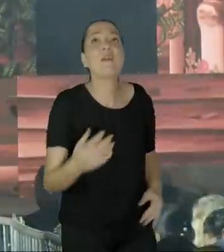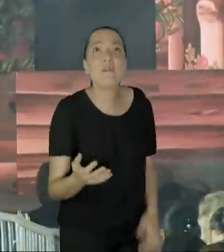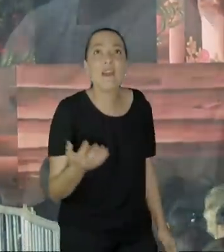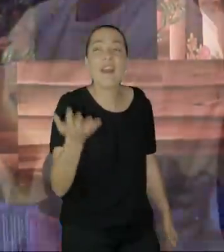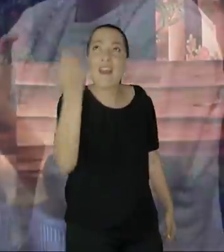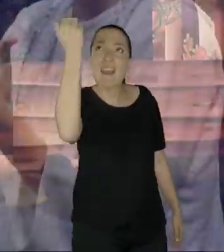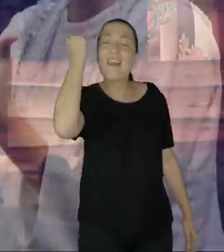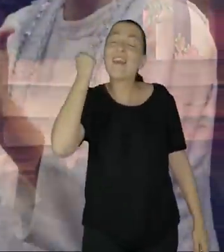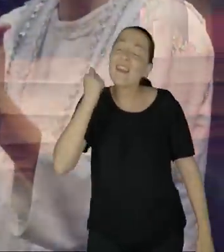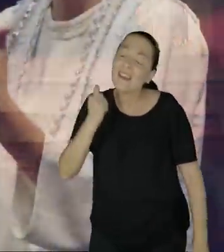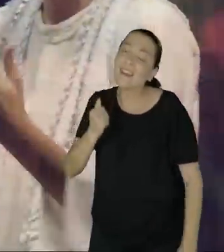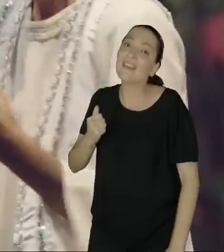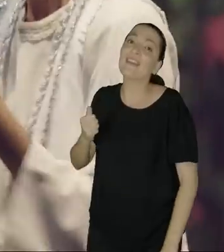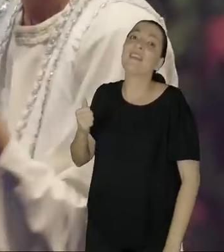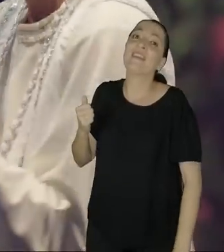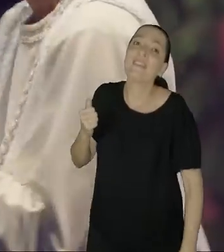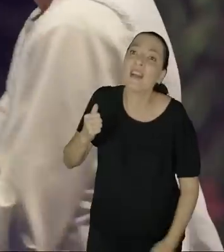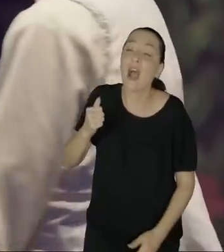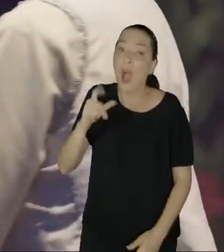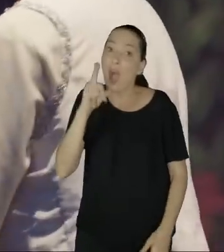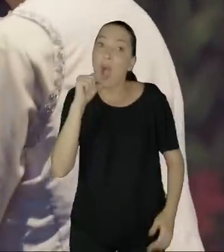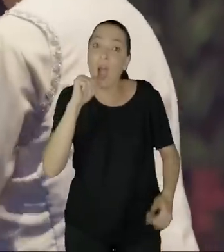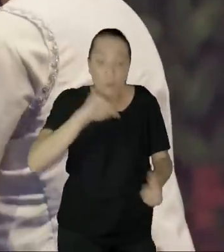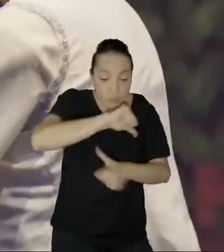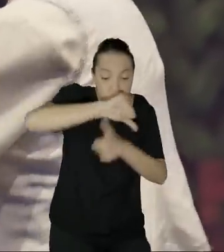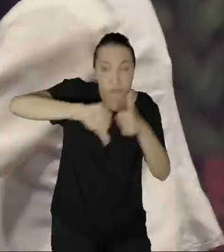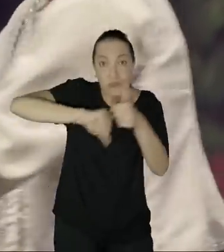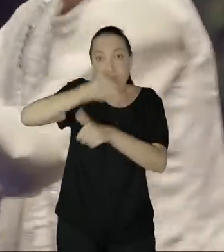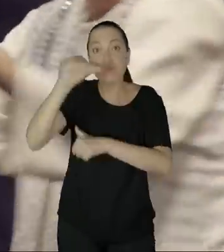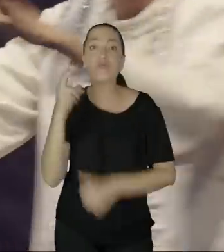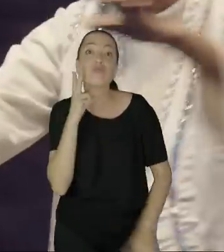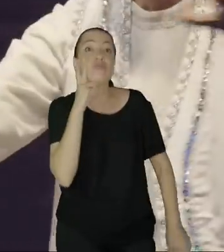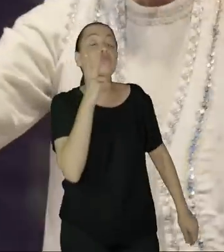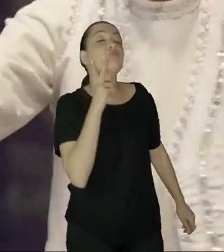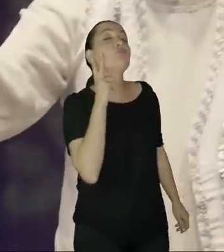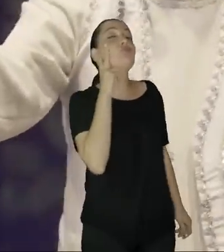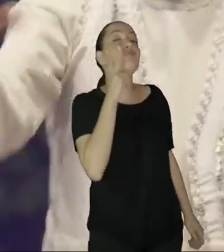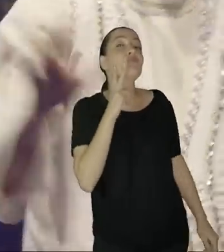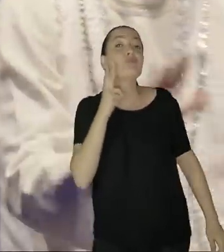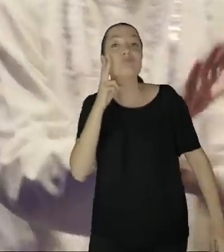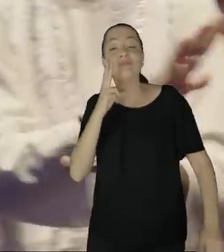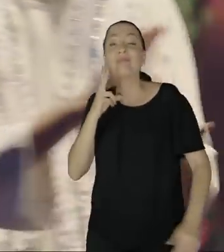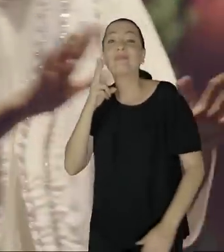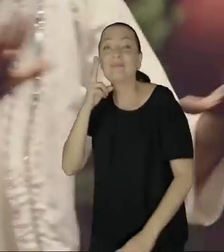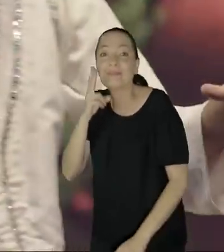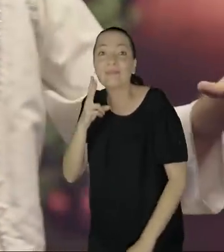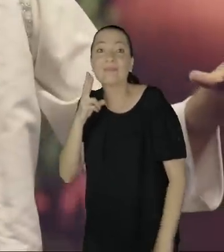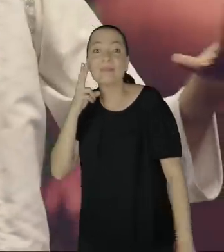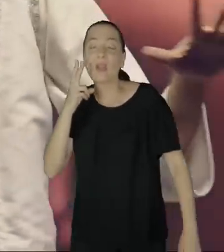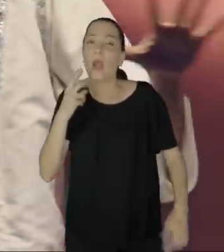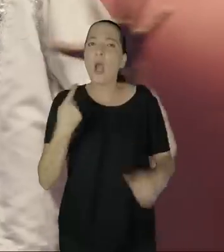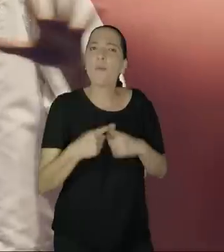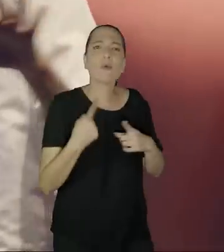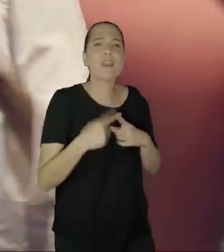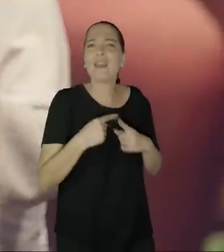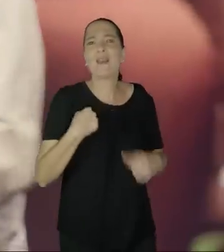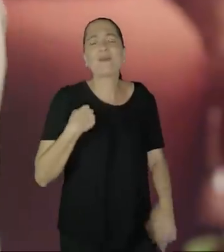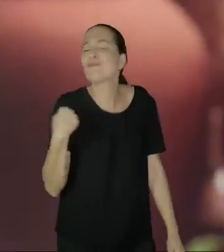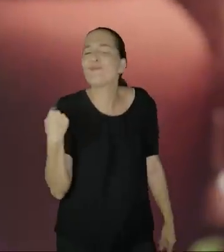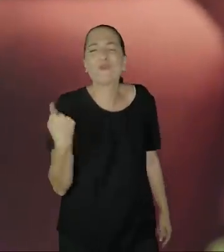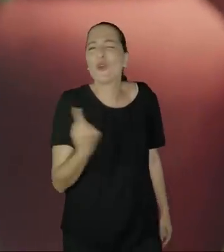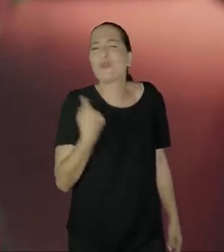enxergar. Vem transformar a água em vinho, pois já não posso